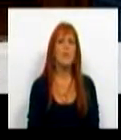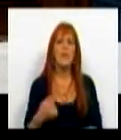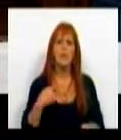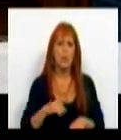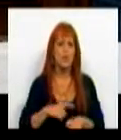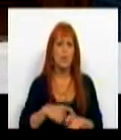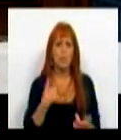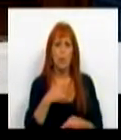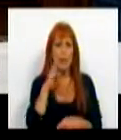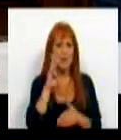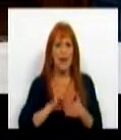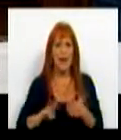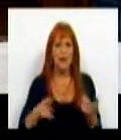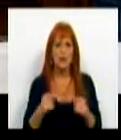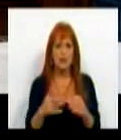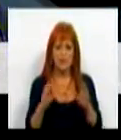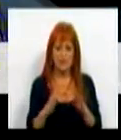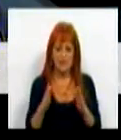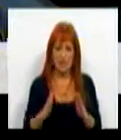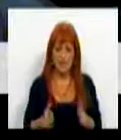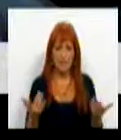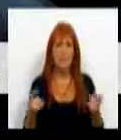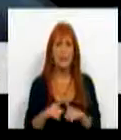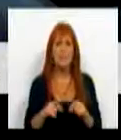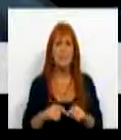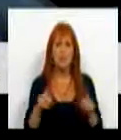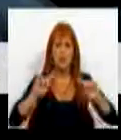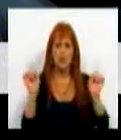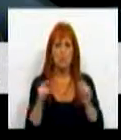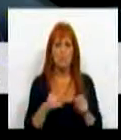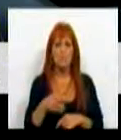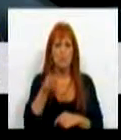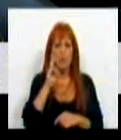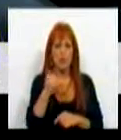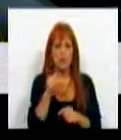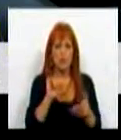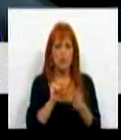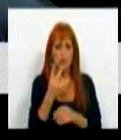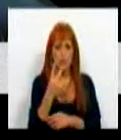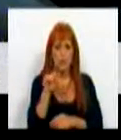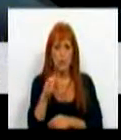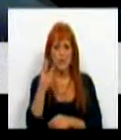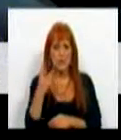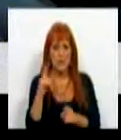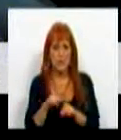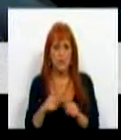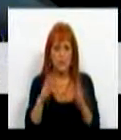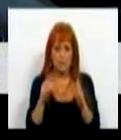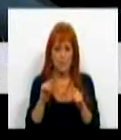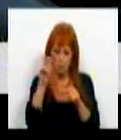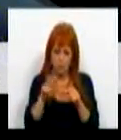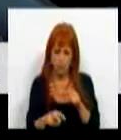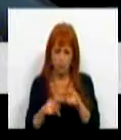Tenho muito tempo, também não lhe vou ler aqui passagens, mas no sumário executivo de 2.3 está aqui uma